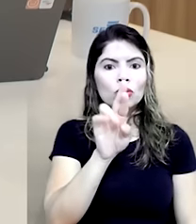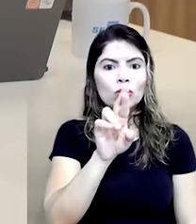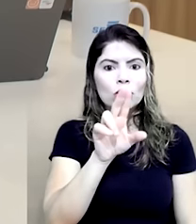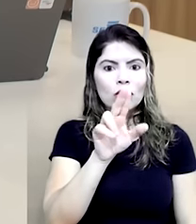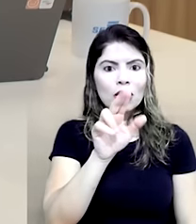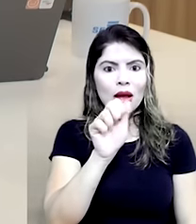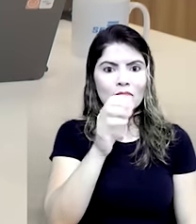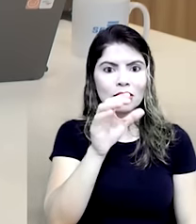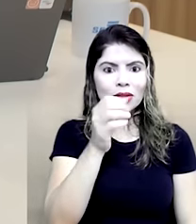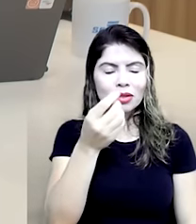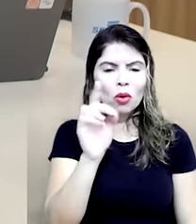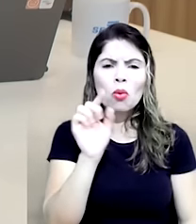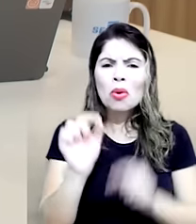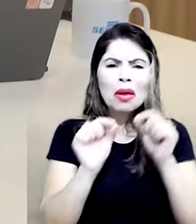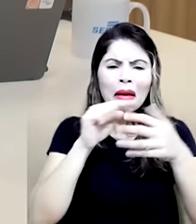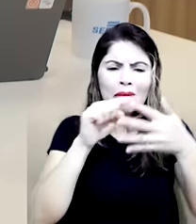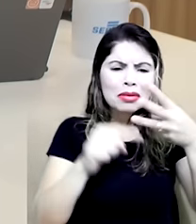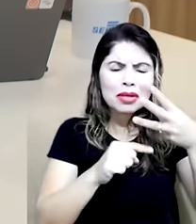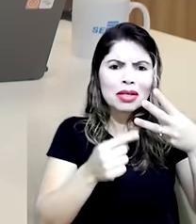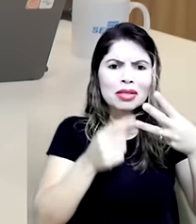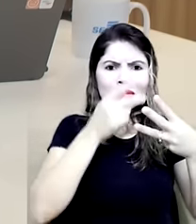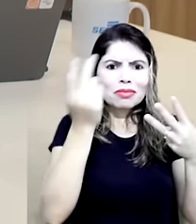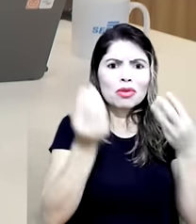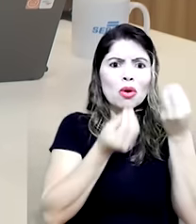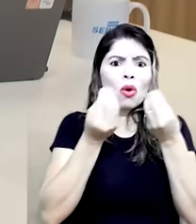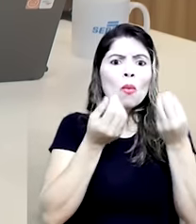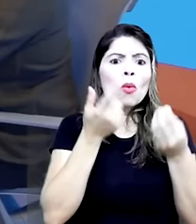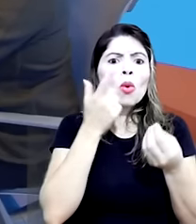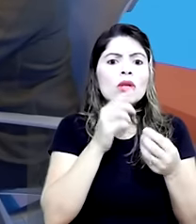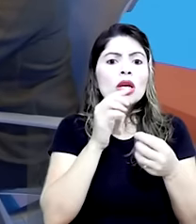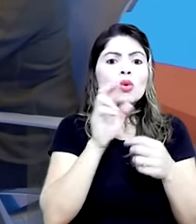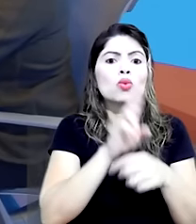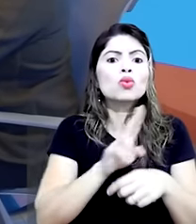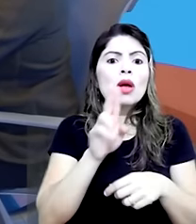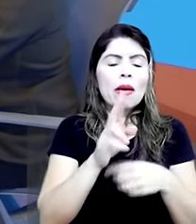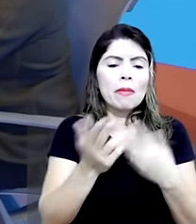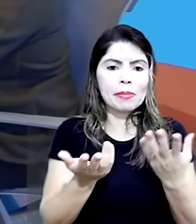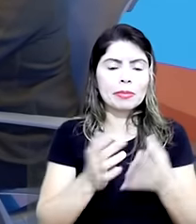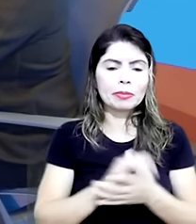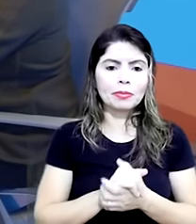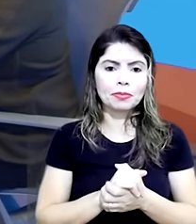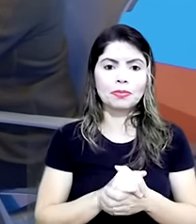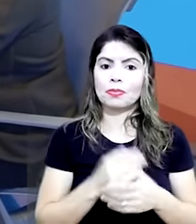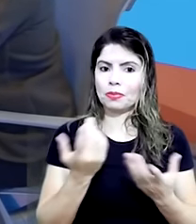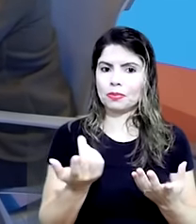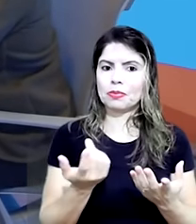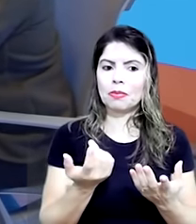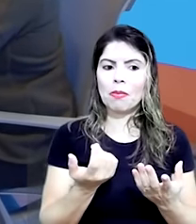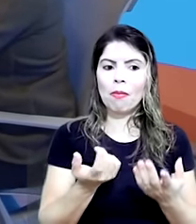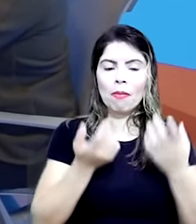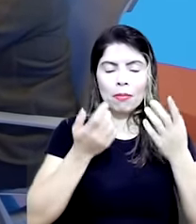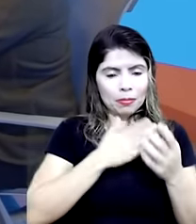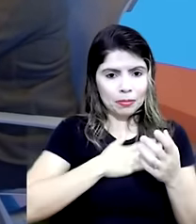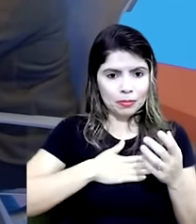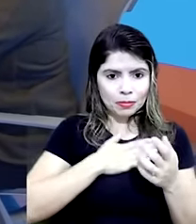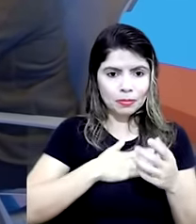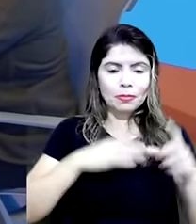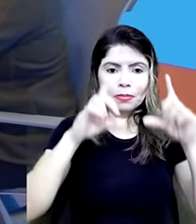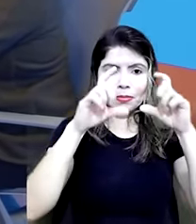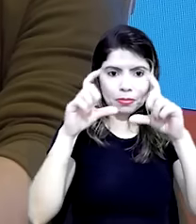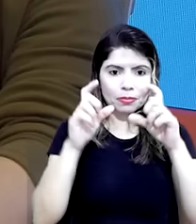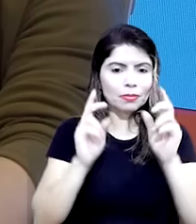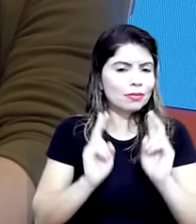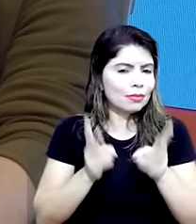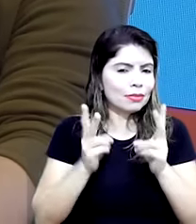aplicar isso quando ele for fazer a foto dele no negócio dele fala legal edan Eu falo que assim eu sempre gostei de tirar foto e